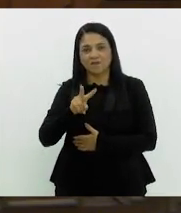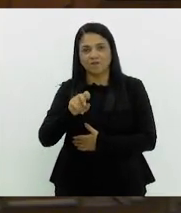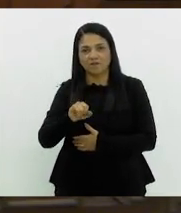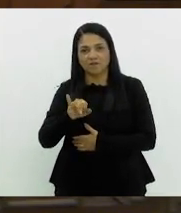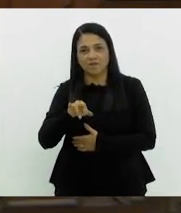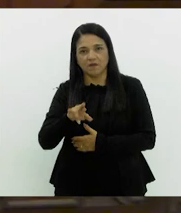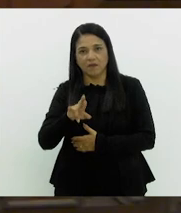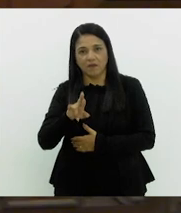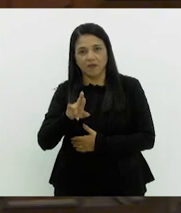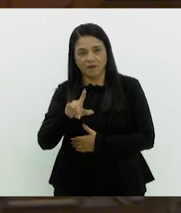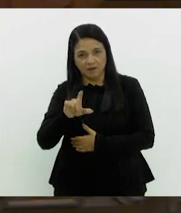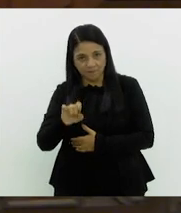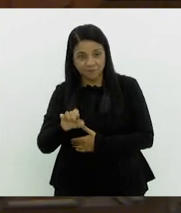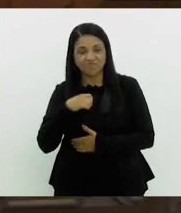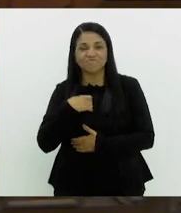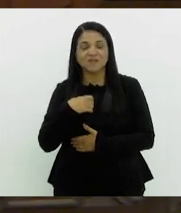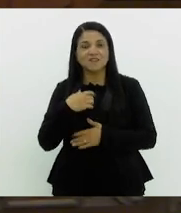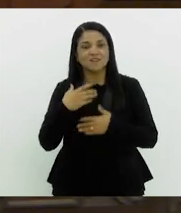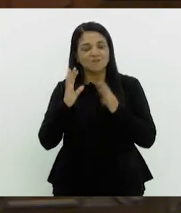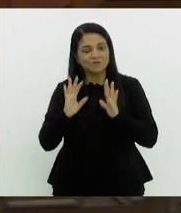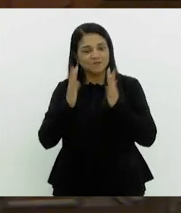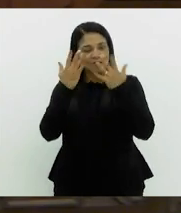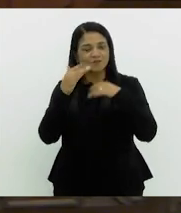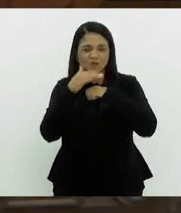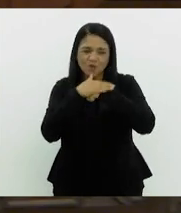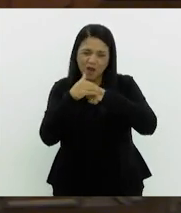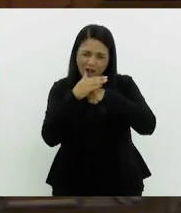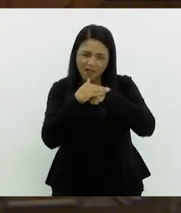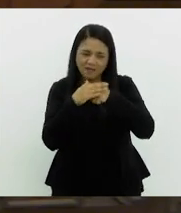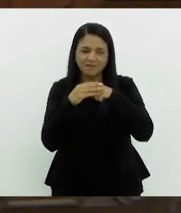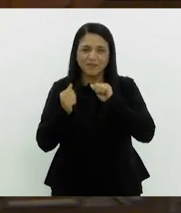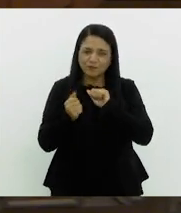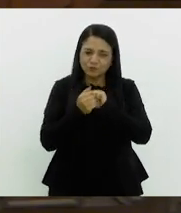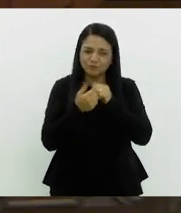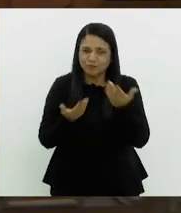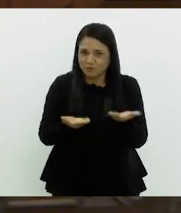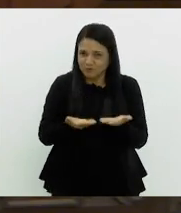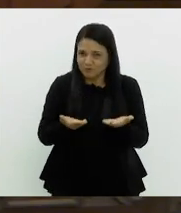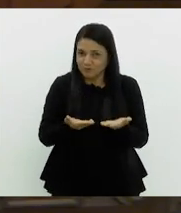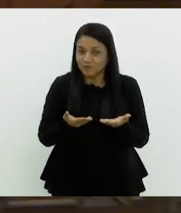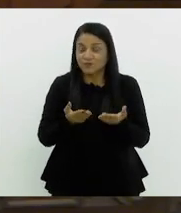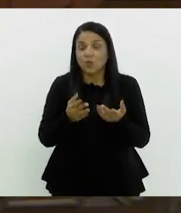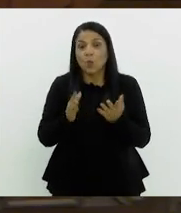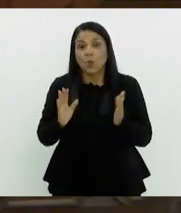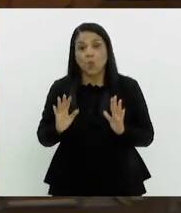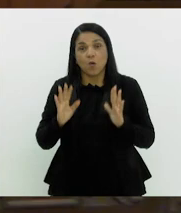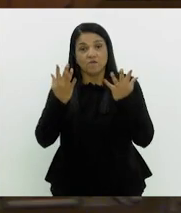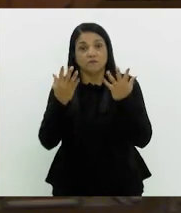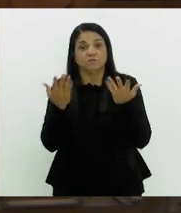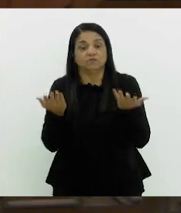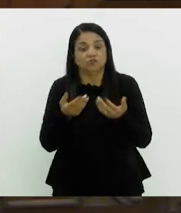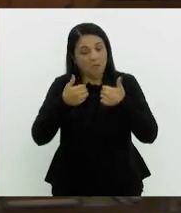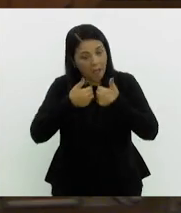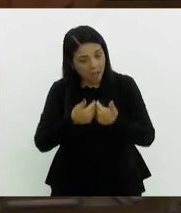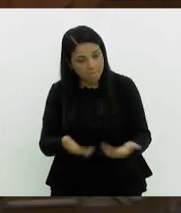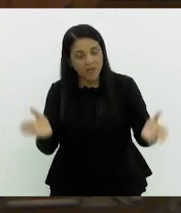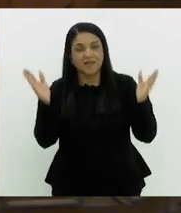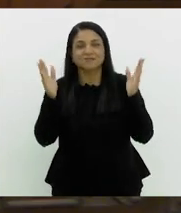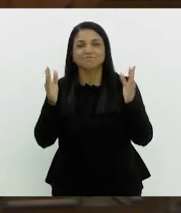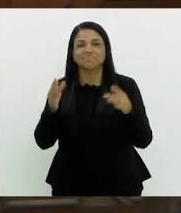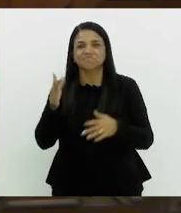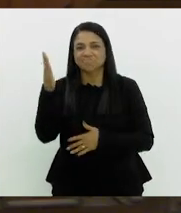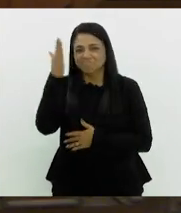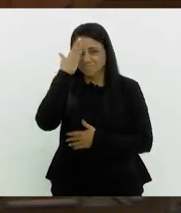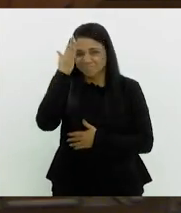presença, o carinho de estar aqui conosco, dizendo que o nosso evento está aberto e eu tenho certeza que será um grande sucesso.